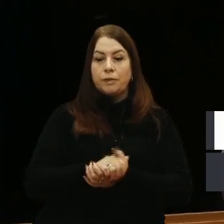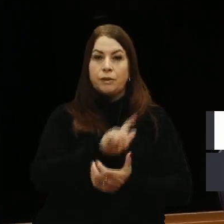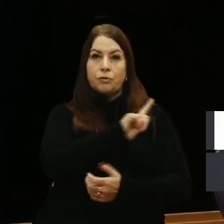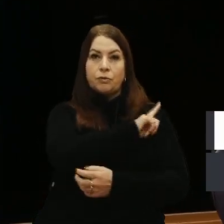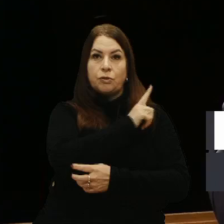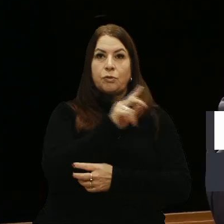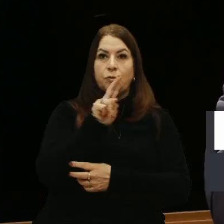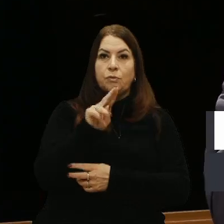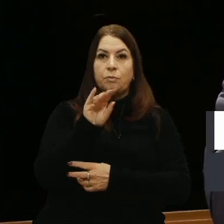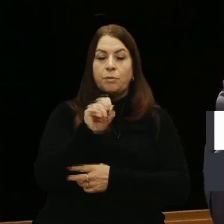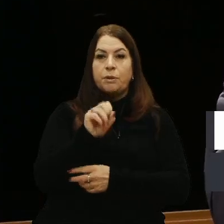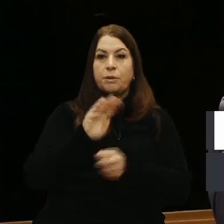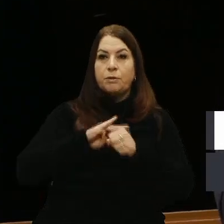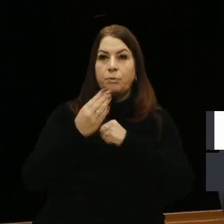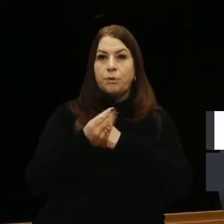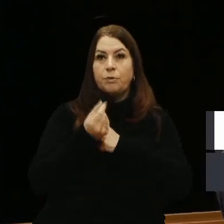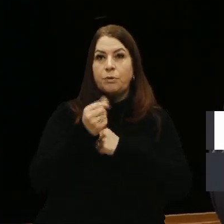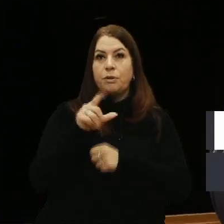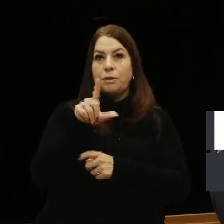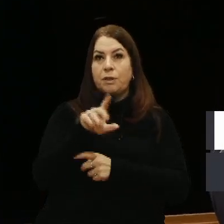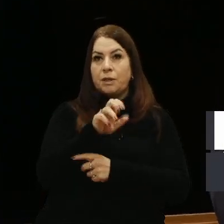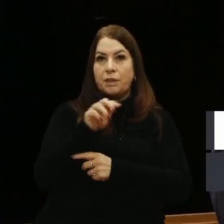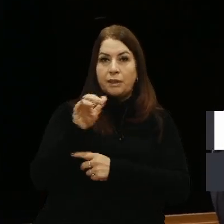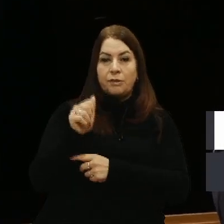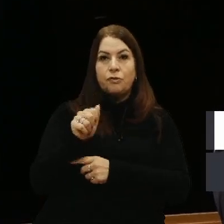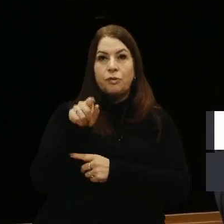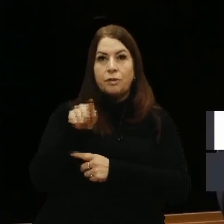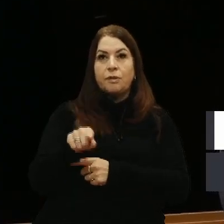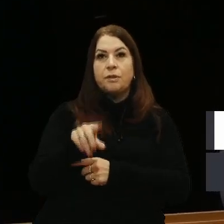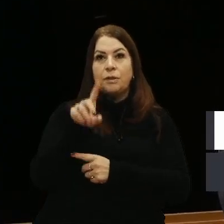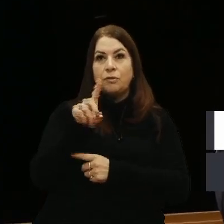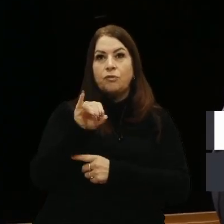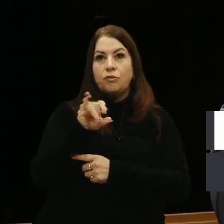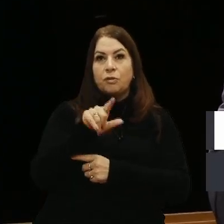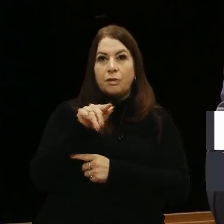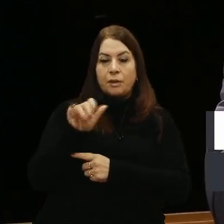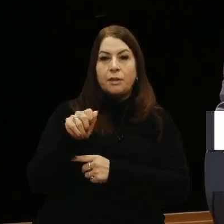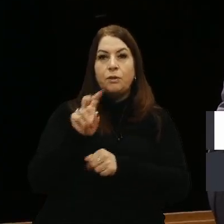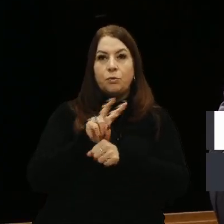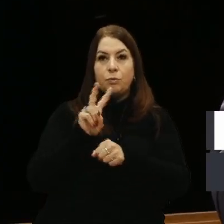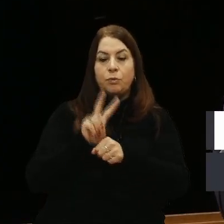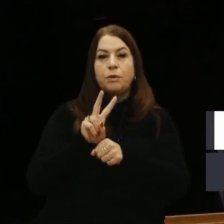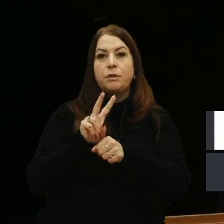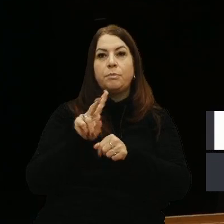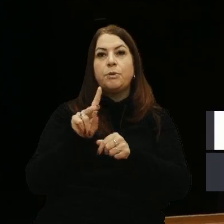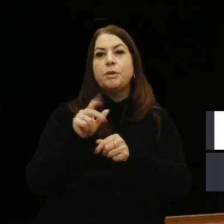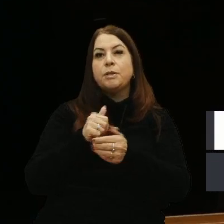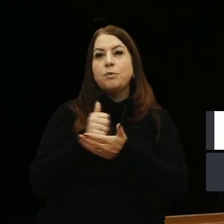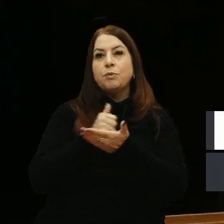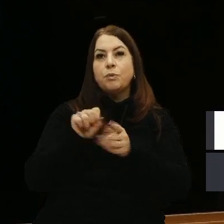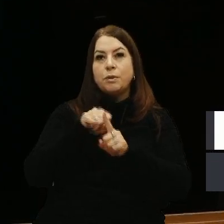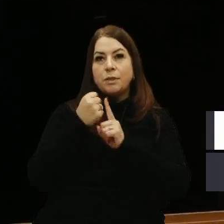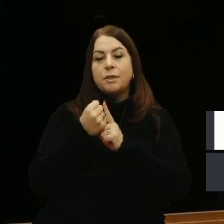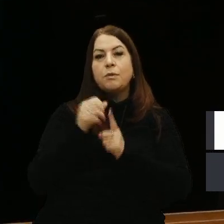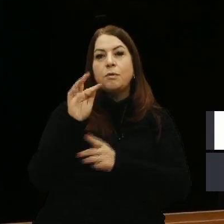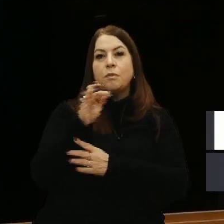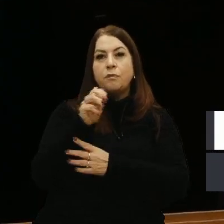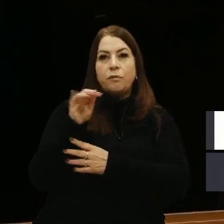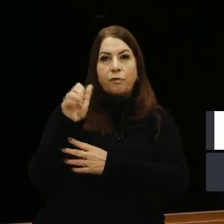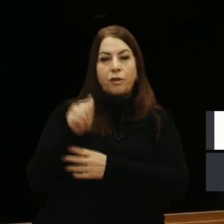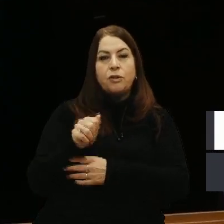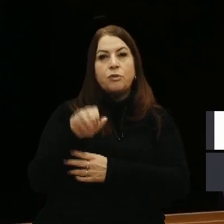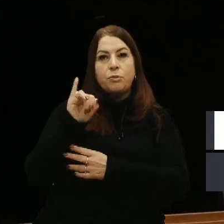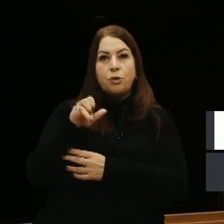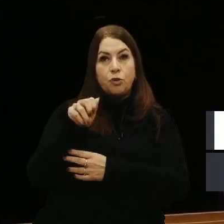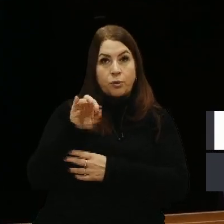da UBS Cruzeiro, Letícia Antonioli, a Edileia, que é diretora de Proteção Social Básica, a Fátima e ao José Bresolim, que